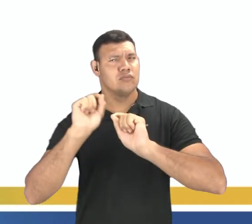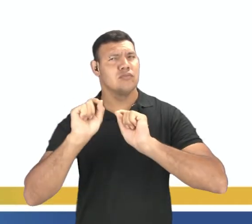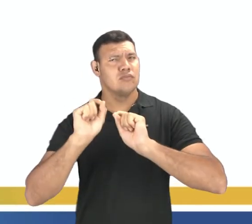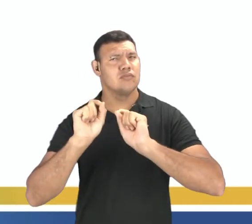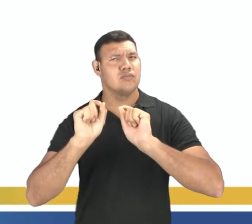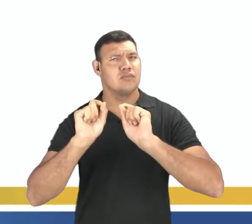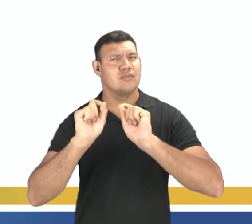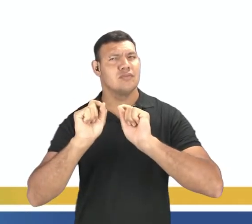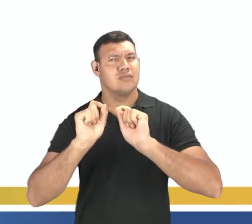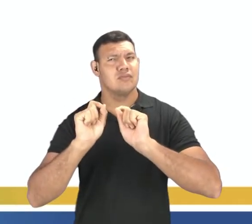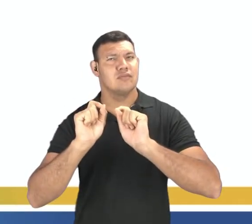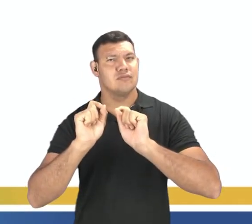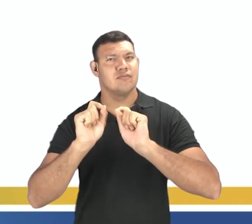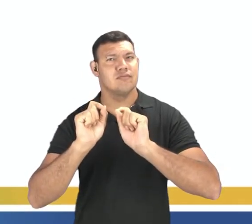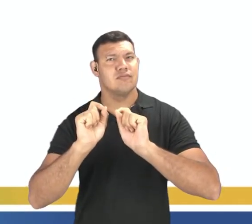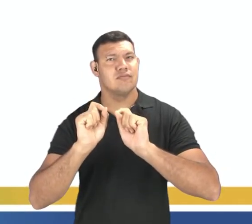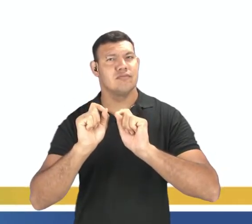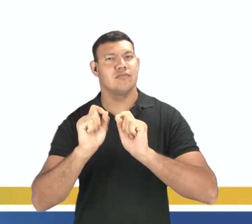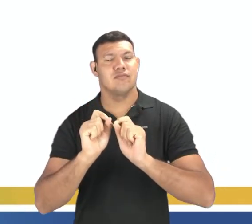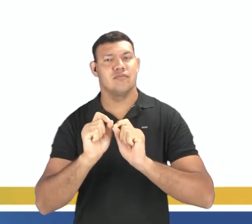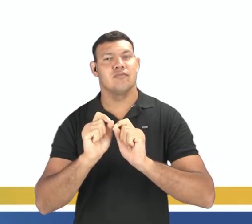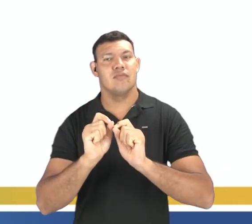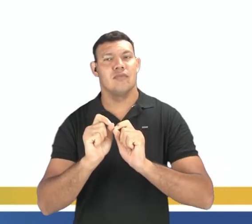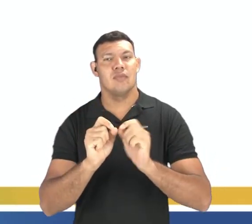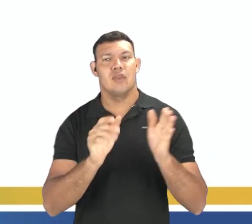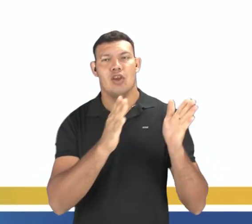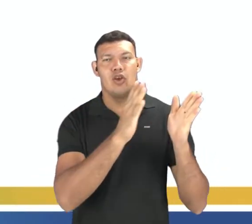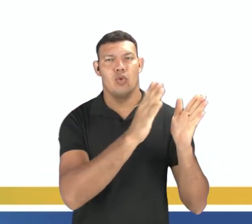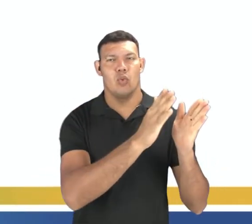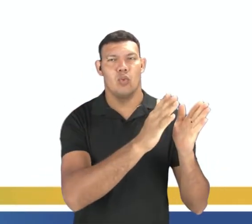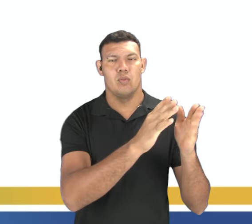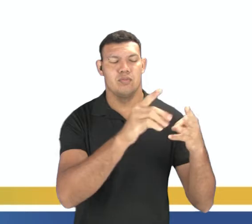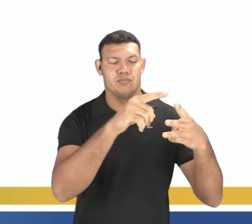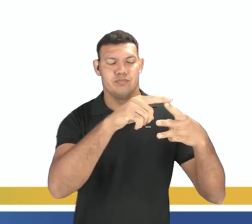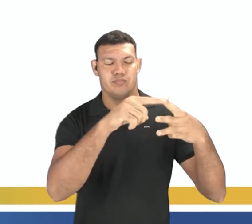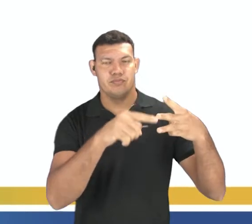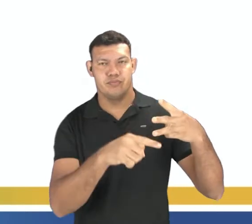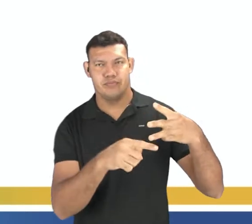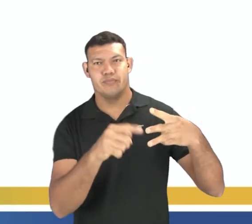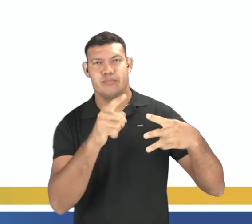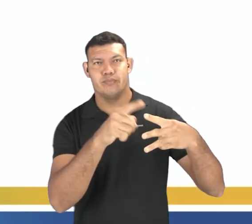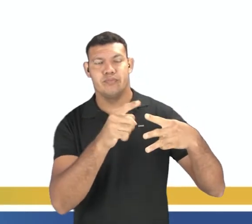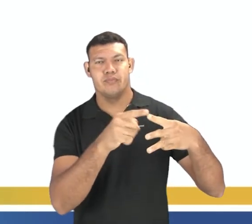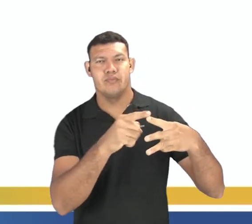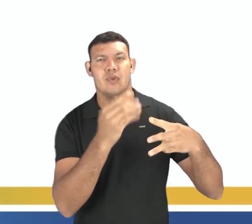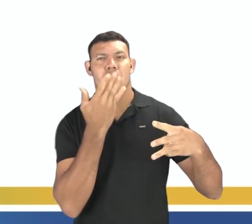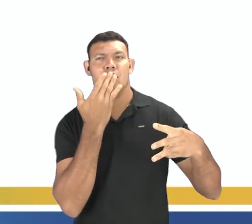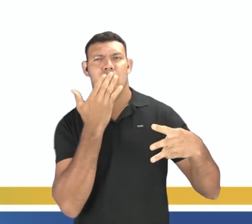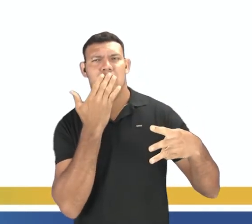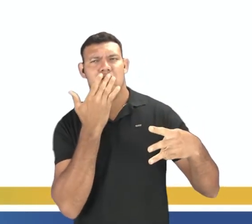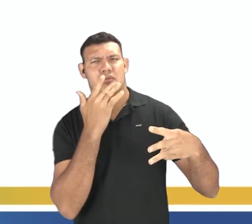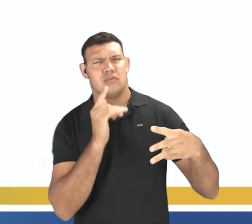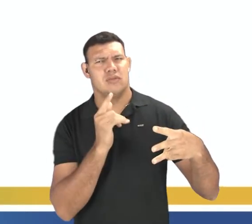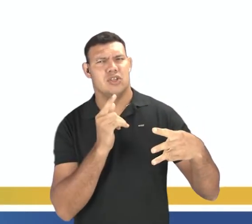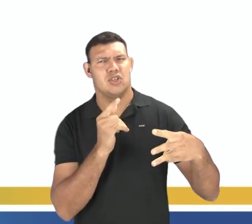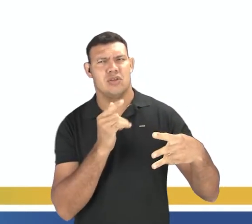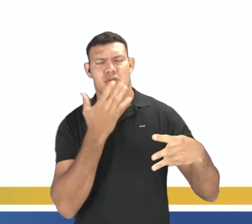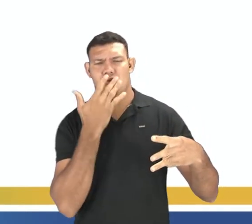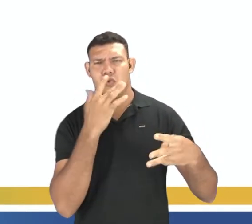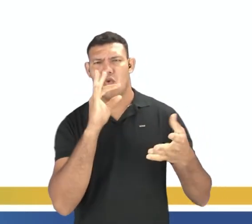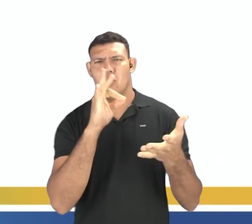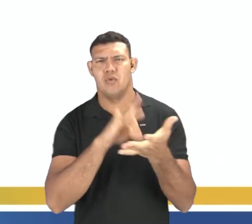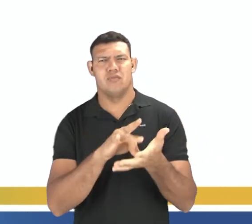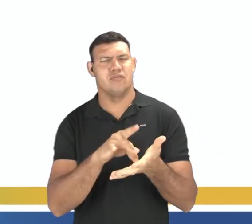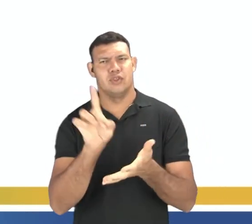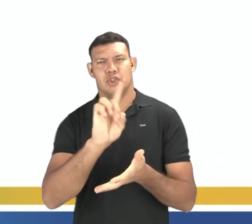ver a endoderme, a mesoderme e a endoderme, com cores fantasias, que não é essa cor, é a